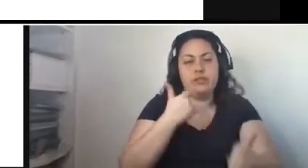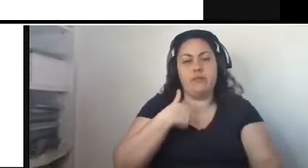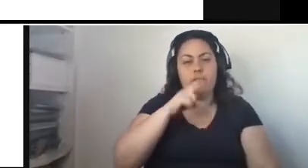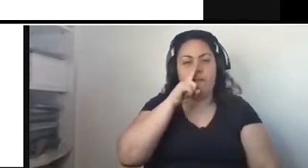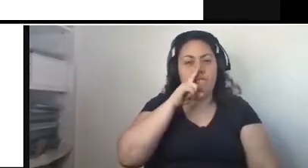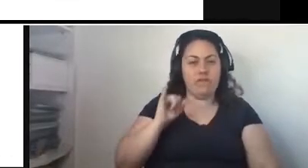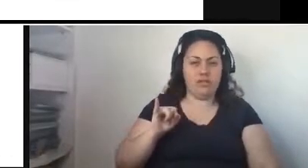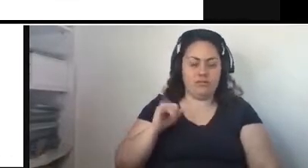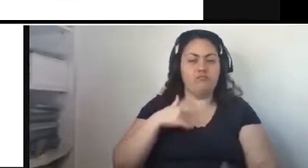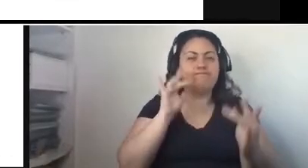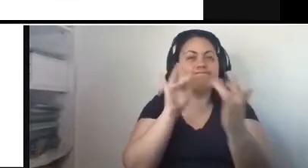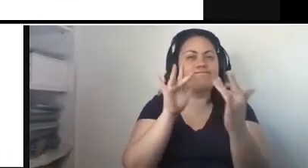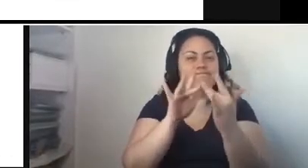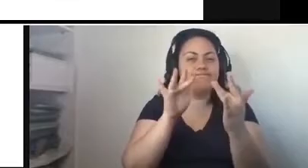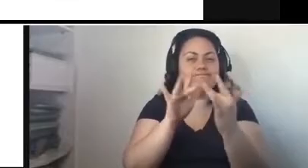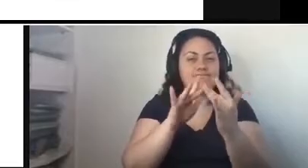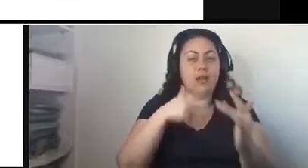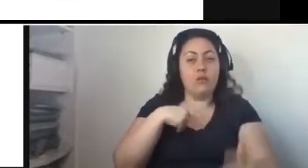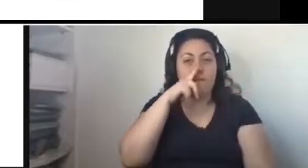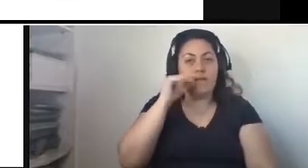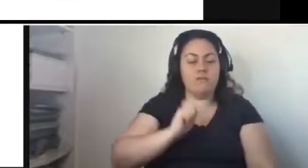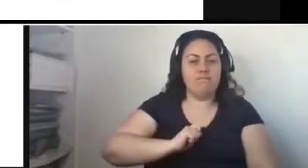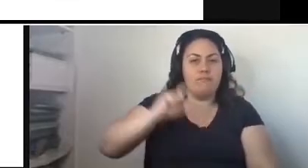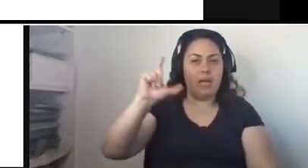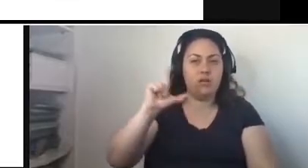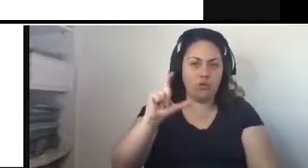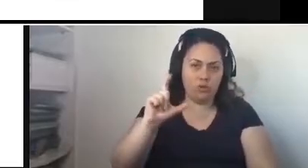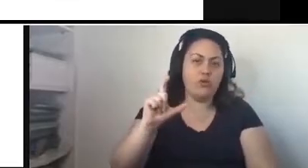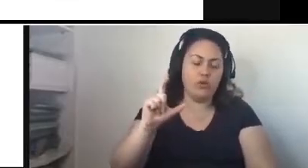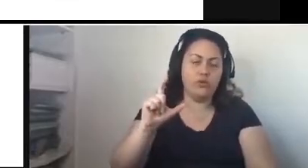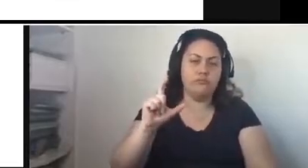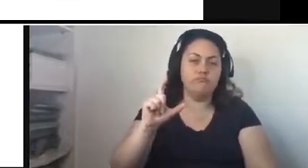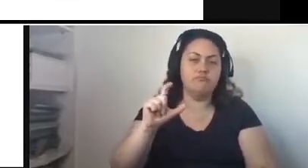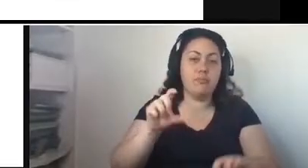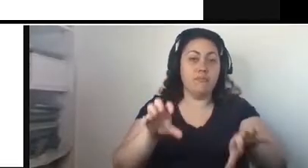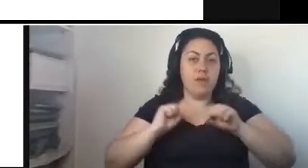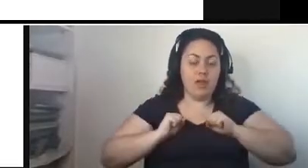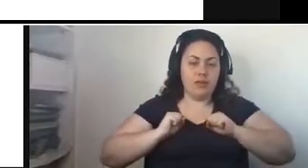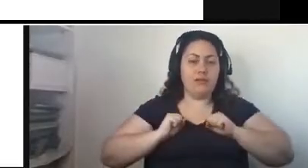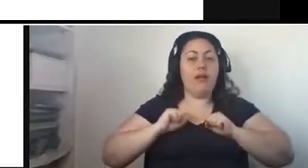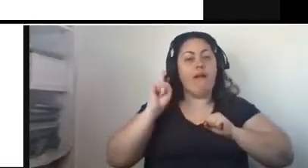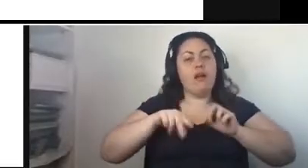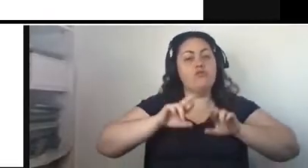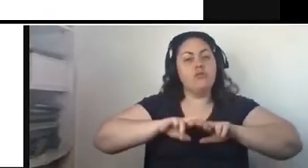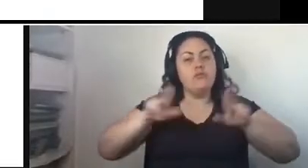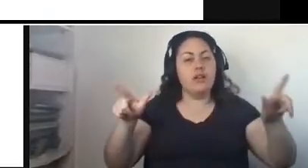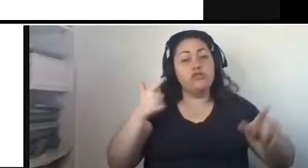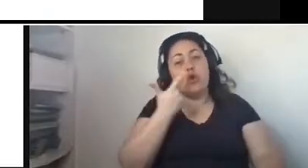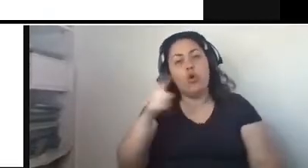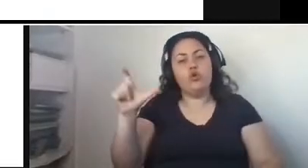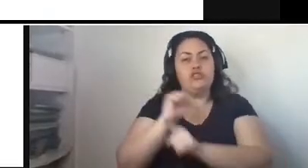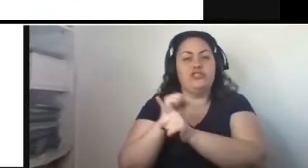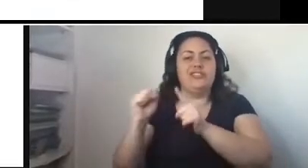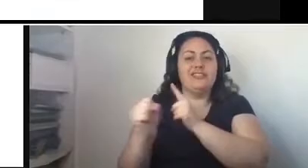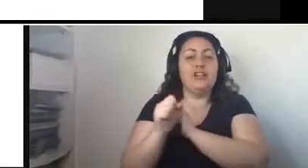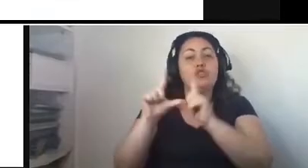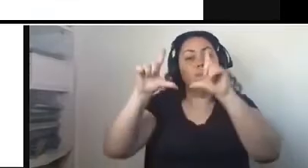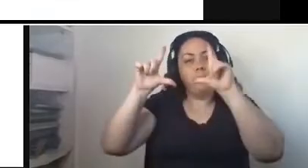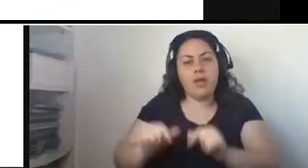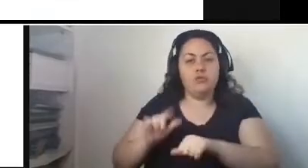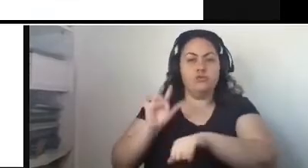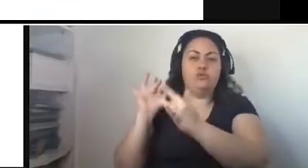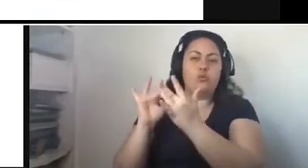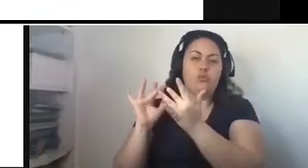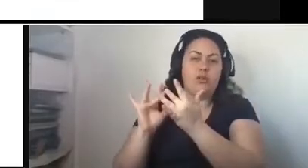muito altas, então é diferente de uma sociedade em que os desafios são menores, né? Então, eu vou fazer